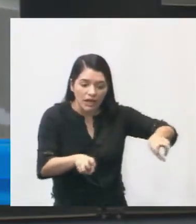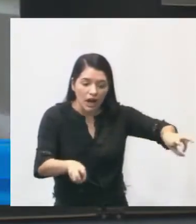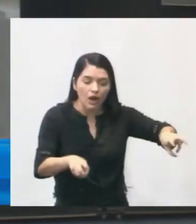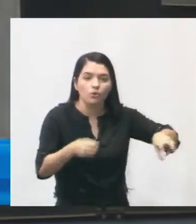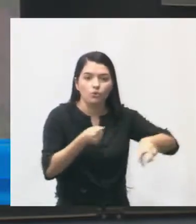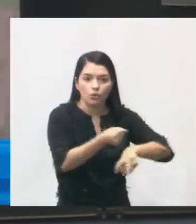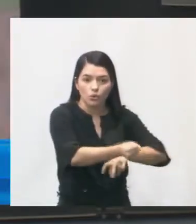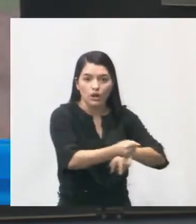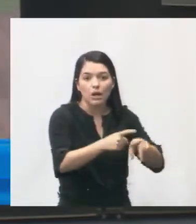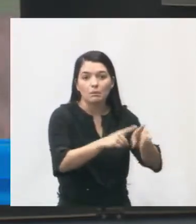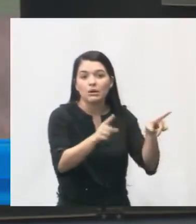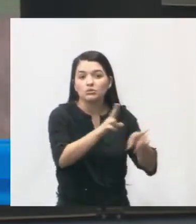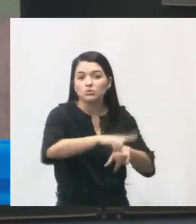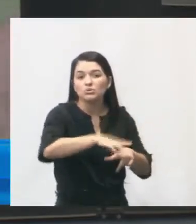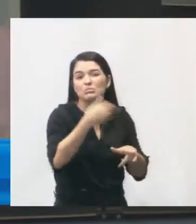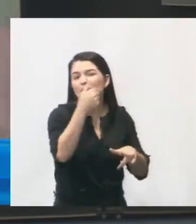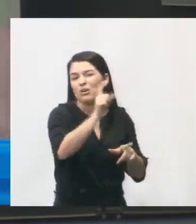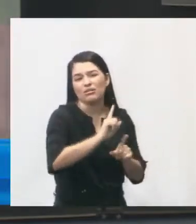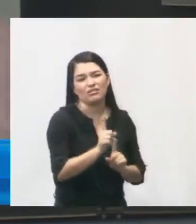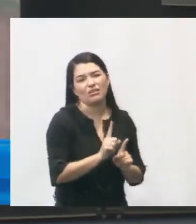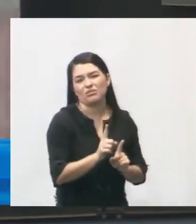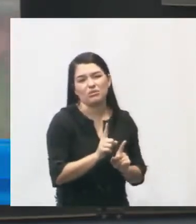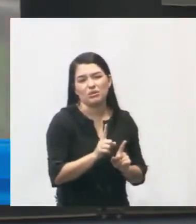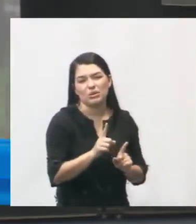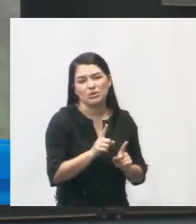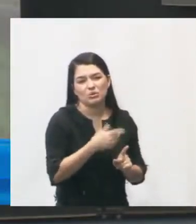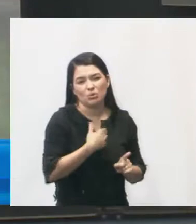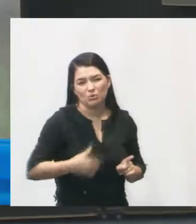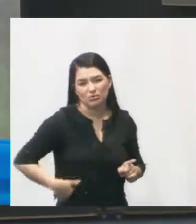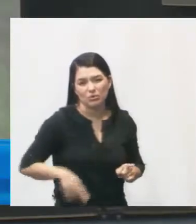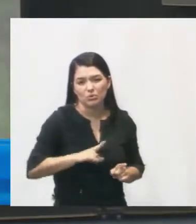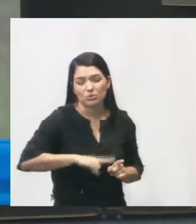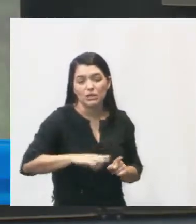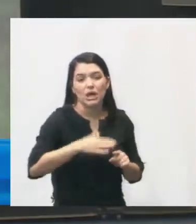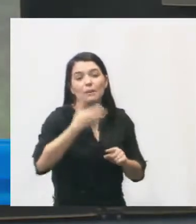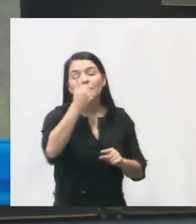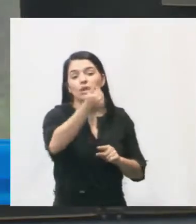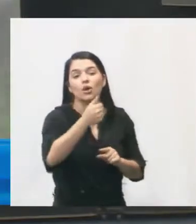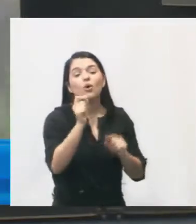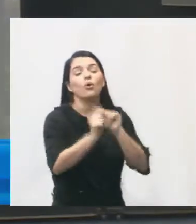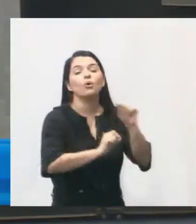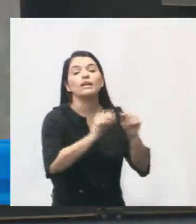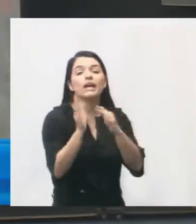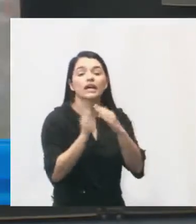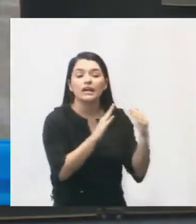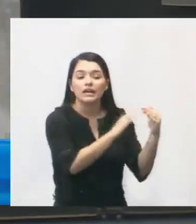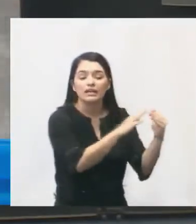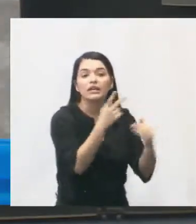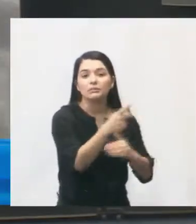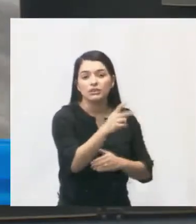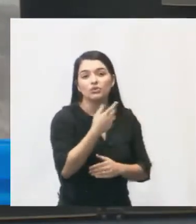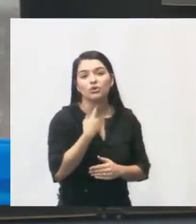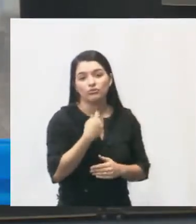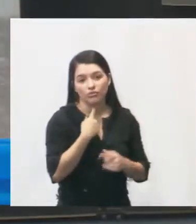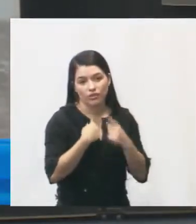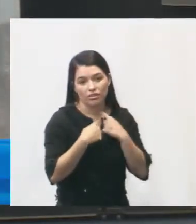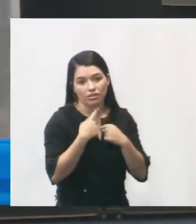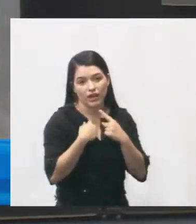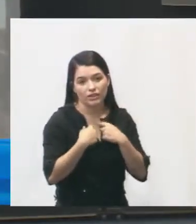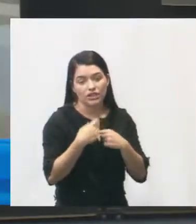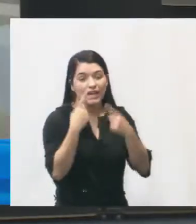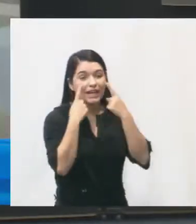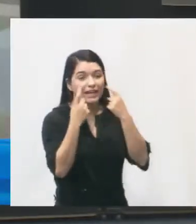que está sendo colocado pelo governo do estado, e sim aquilo que a comunidade deseja, vereador, a manifestação de interesse